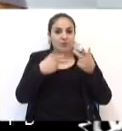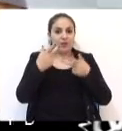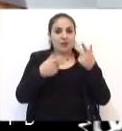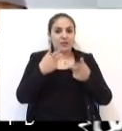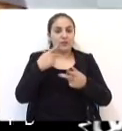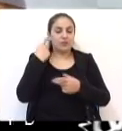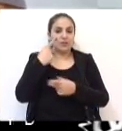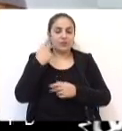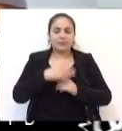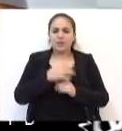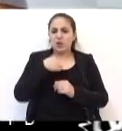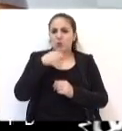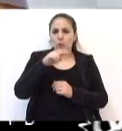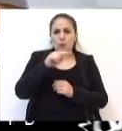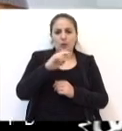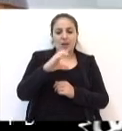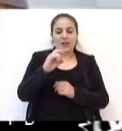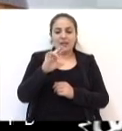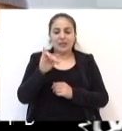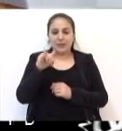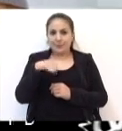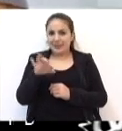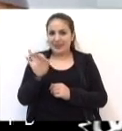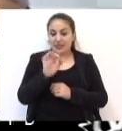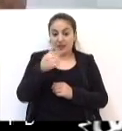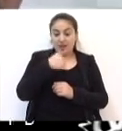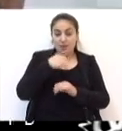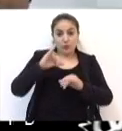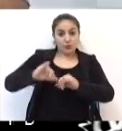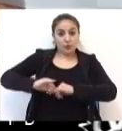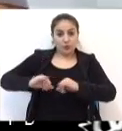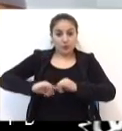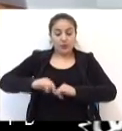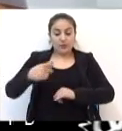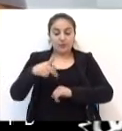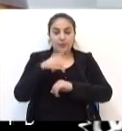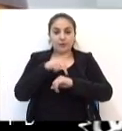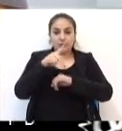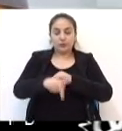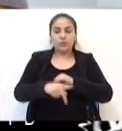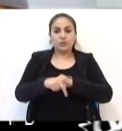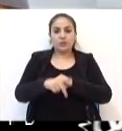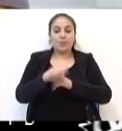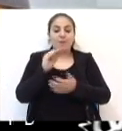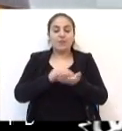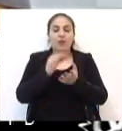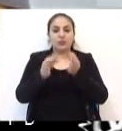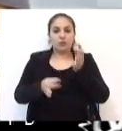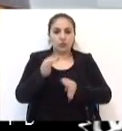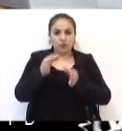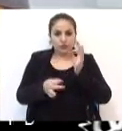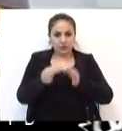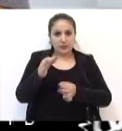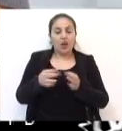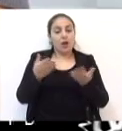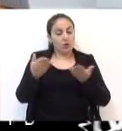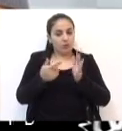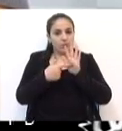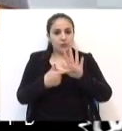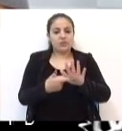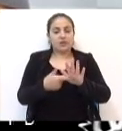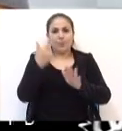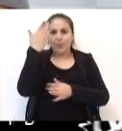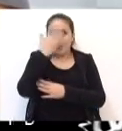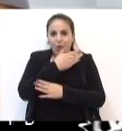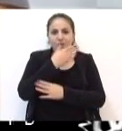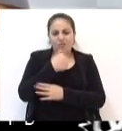Não cometi crime nenhum. Eu sofri aqui em Passo Fundo uma injustiça assim, e agora está provado aqui. Não